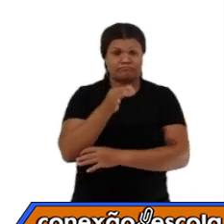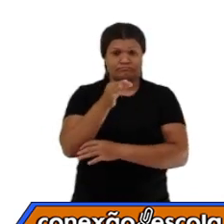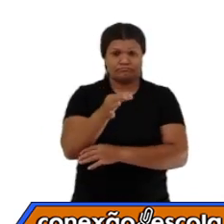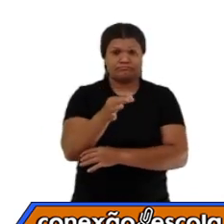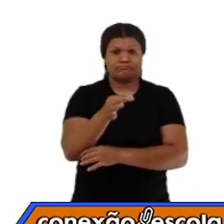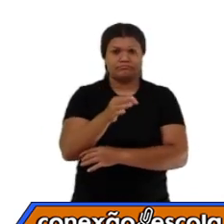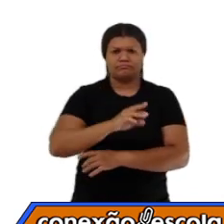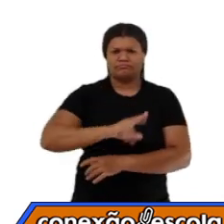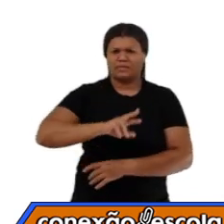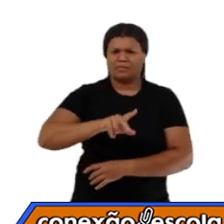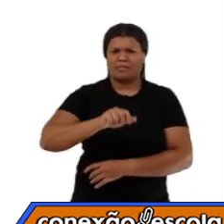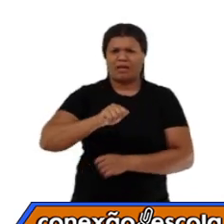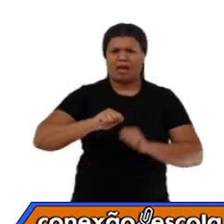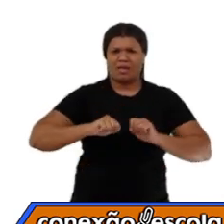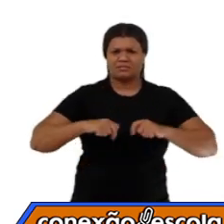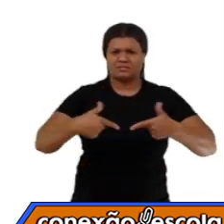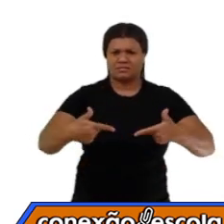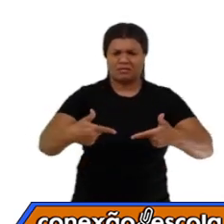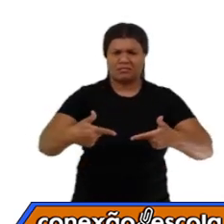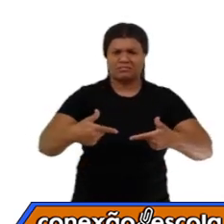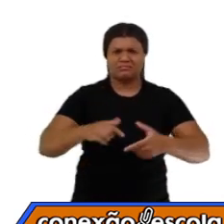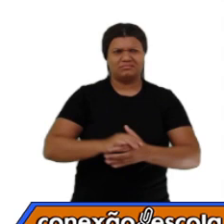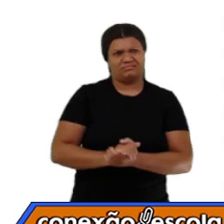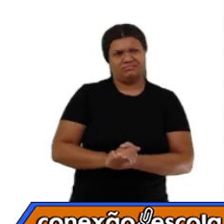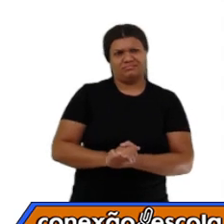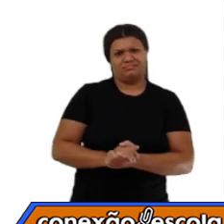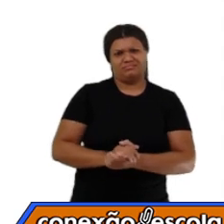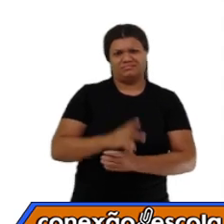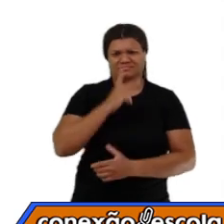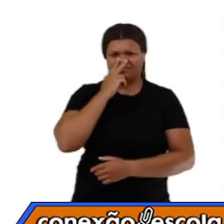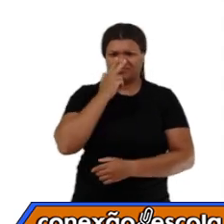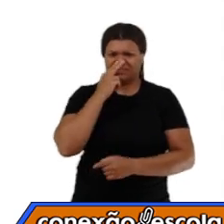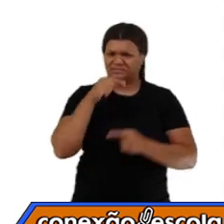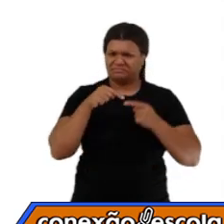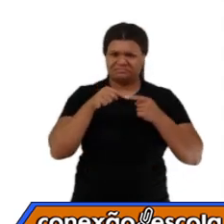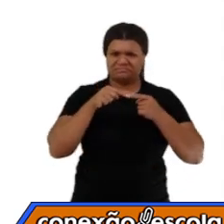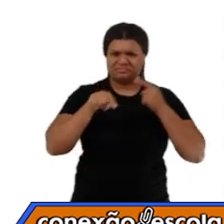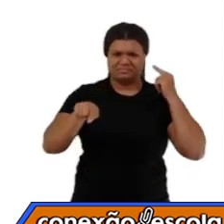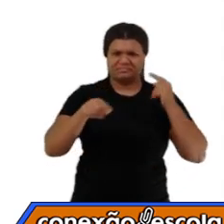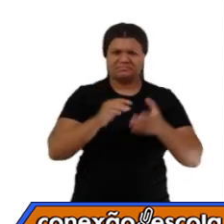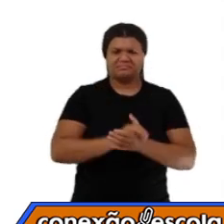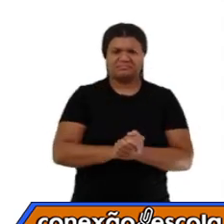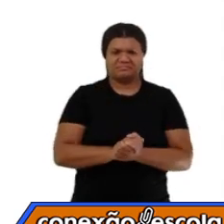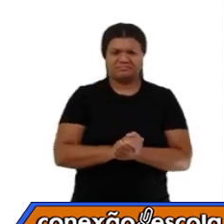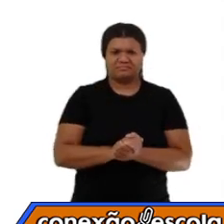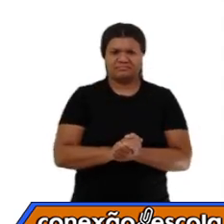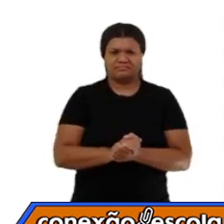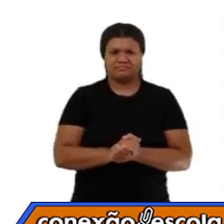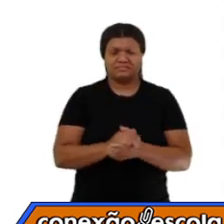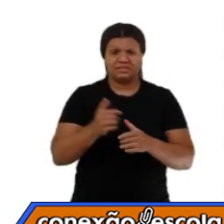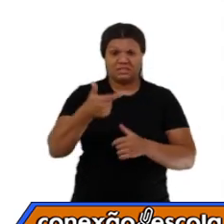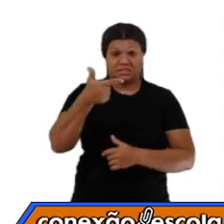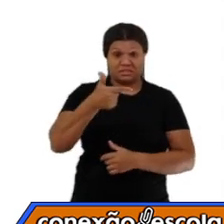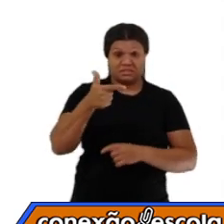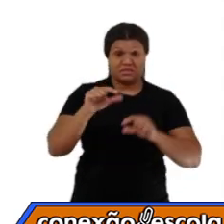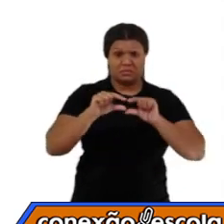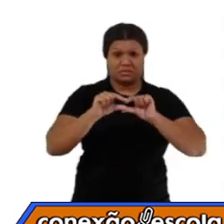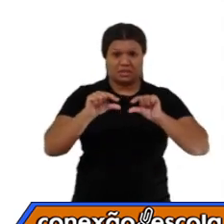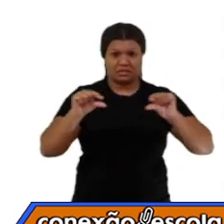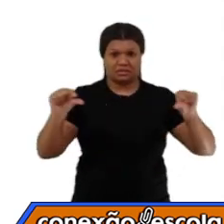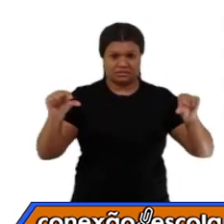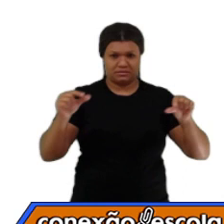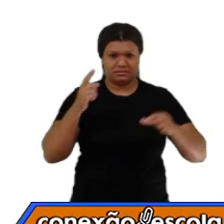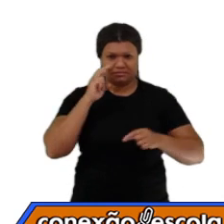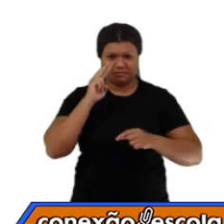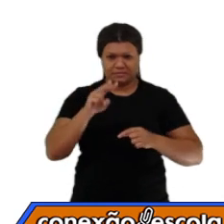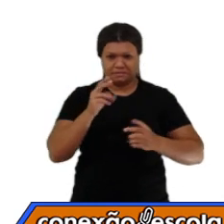Tem sentido? Será que a gente pode falar que isso é um texto? Red are is. Na segunda